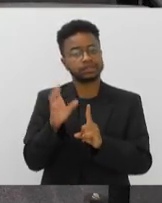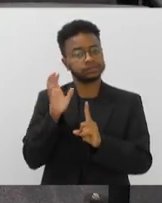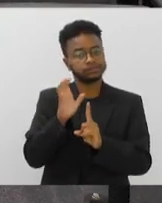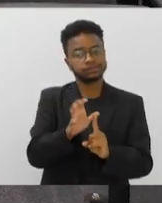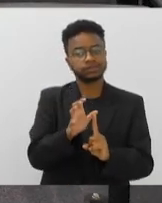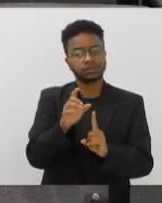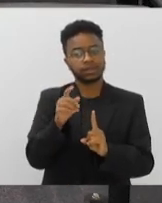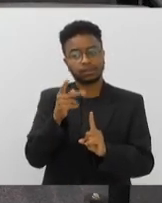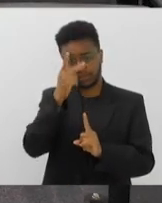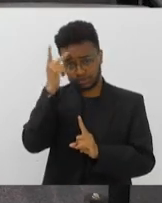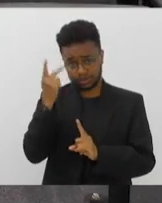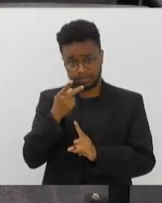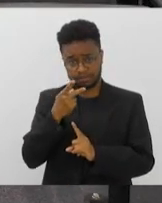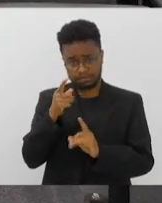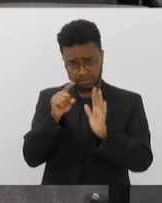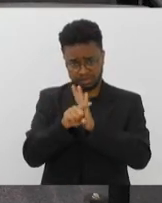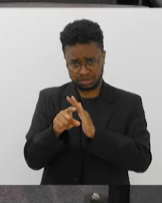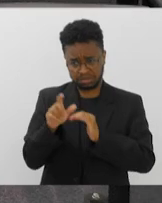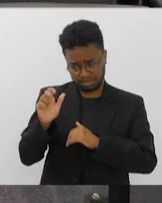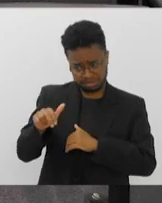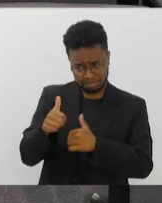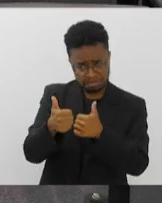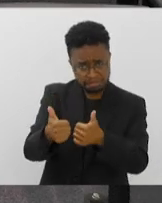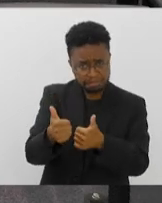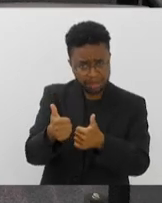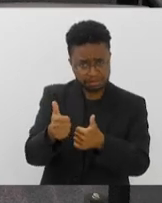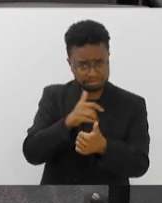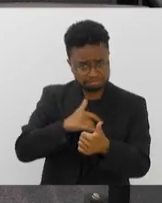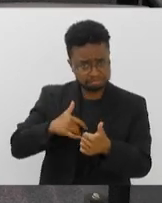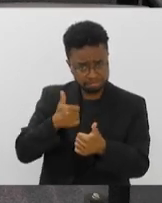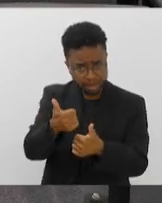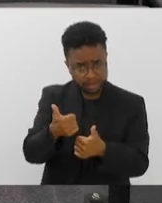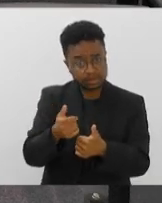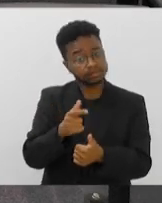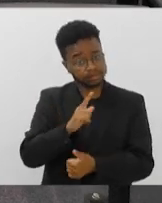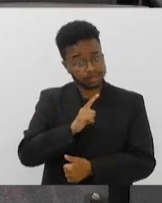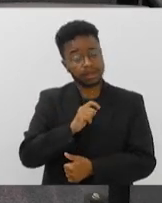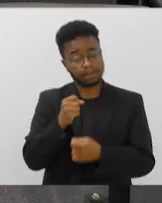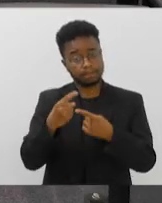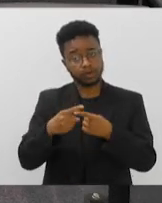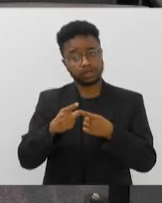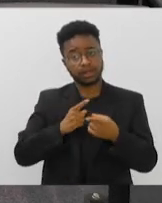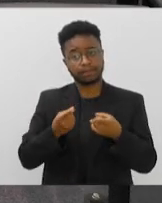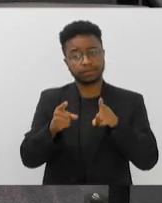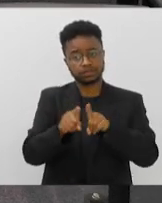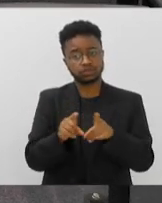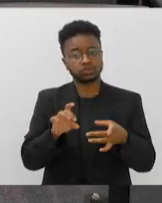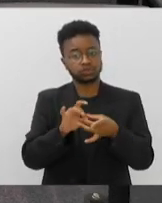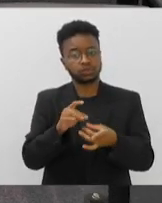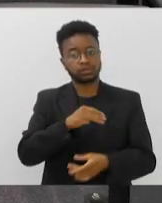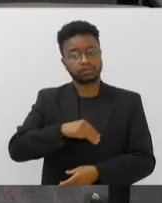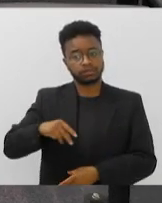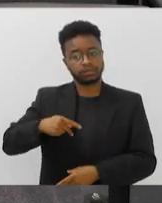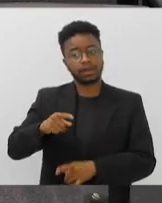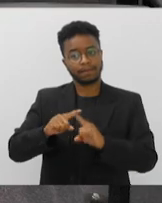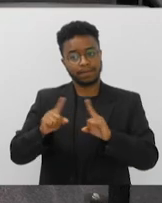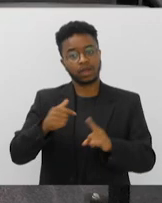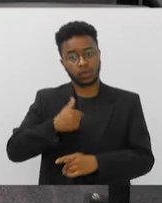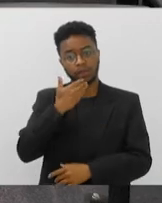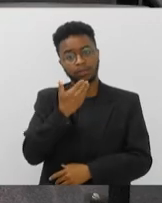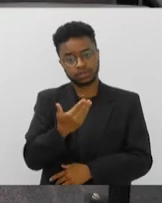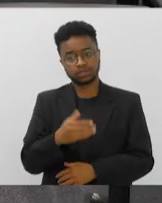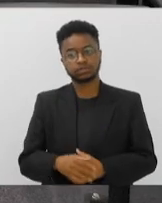se estão andando direitinho Parati tá bem T tô porque eu tô tendo parceria também com o ministério público na verdade eu estou